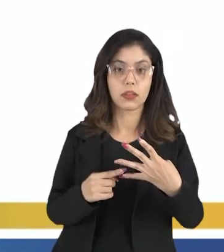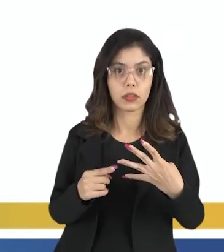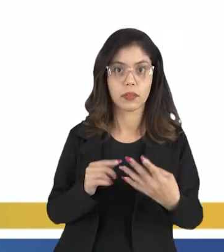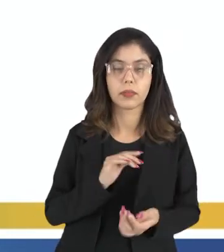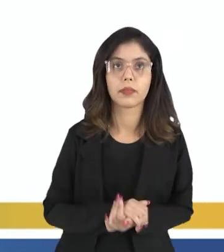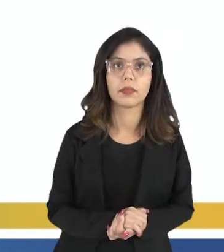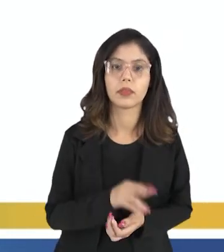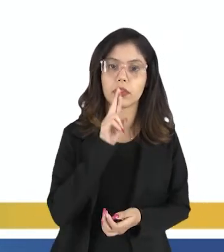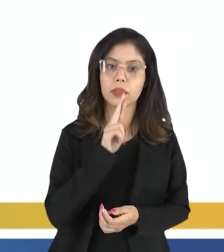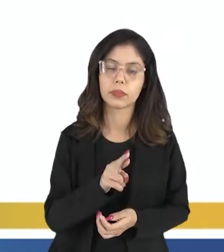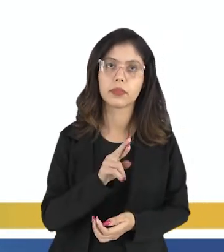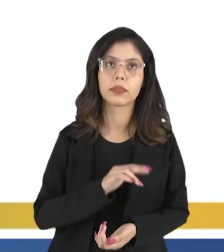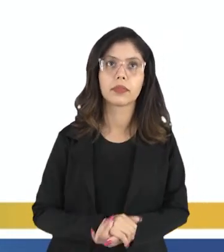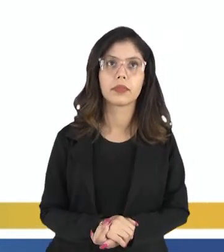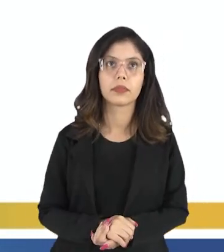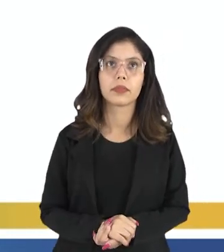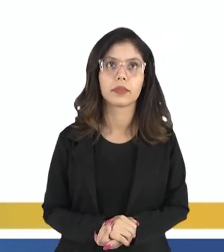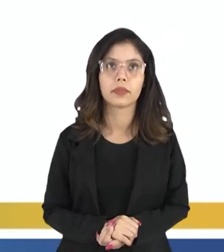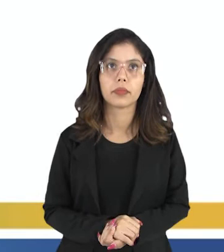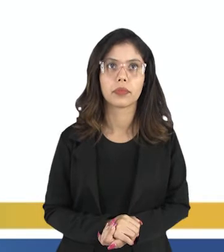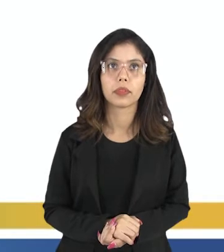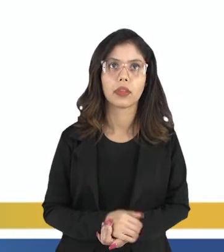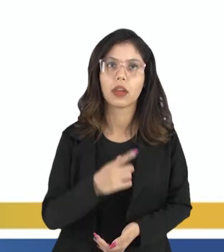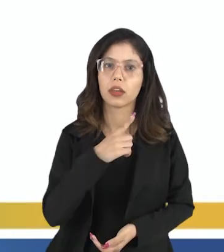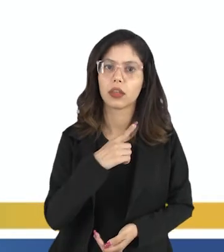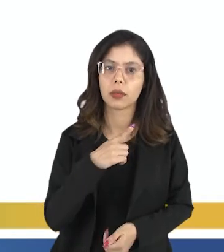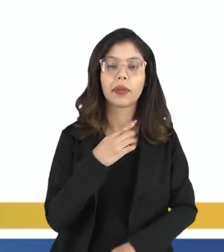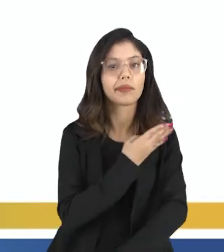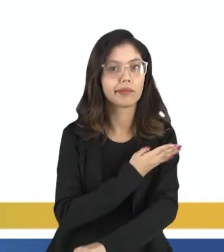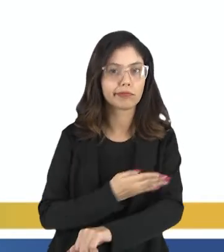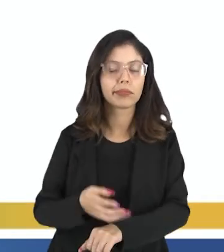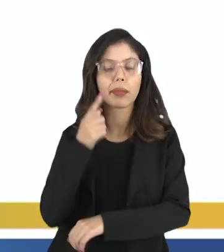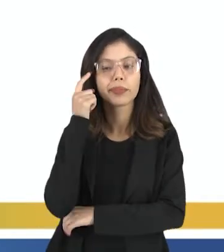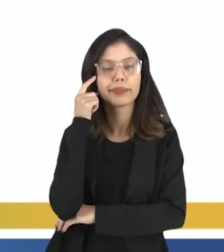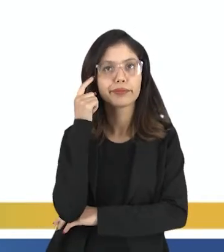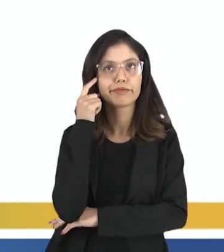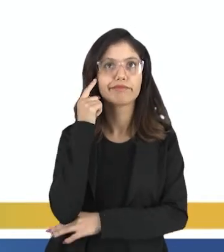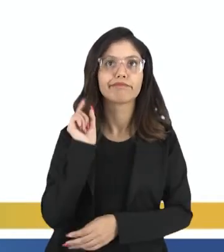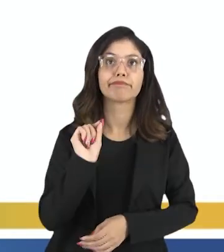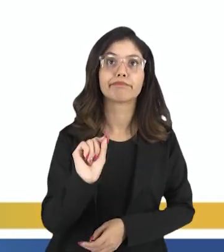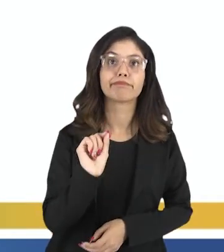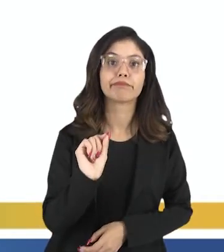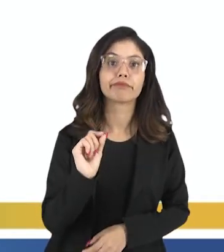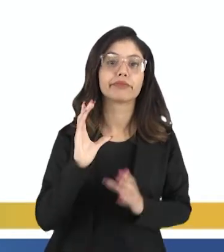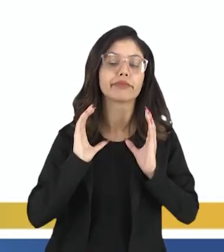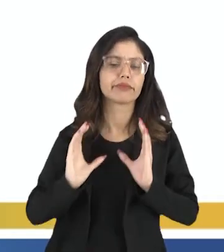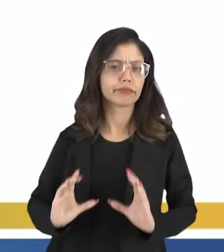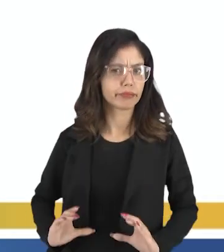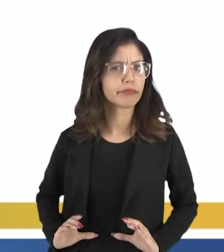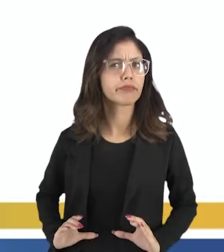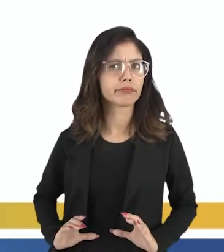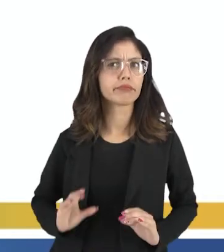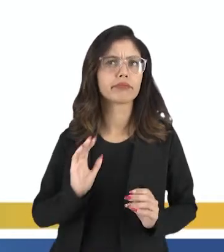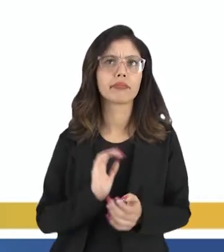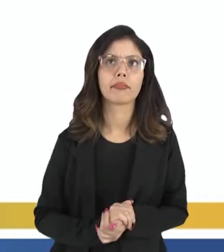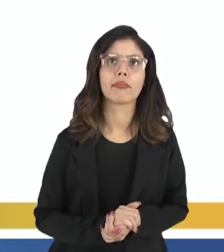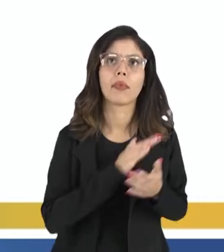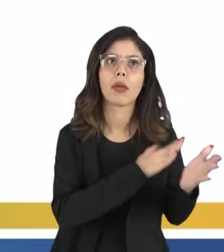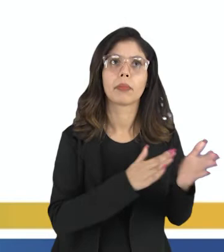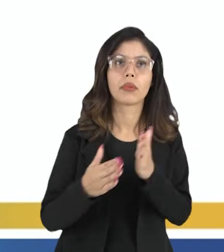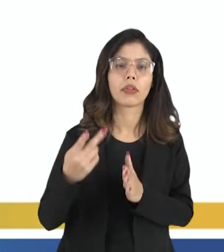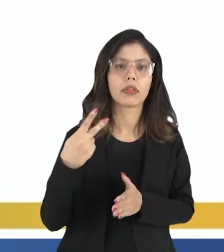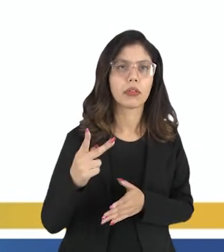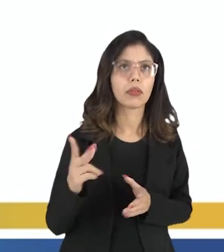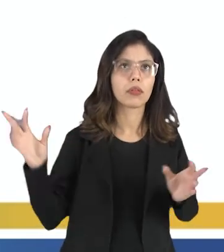de resposta. Estamos acostumados a pensar o que é a cidadania a partir de